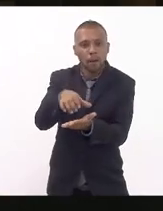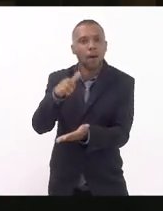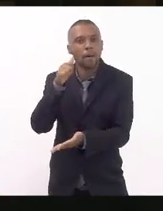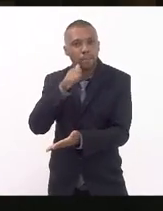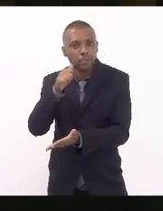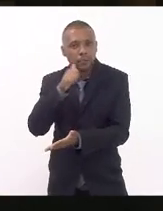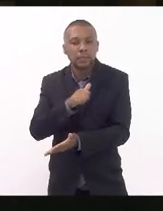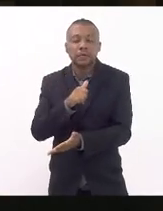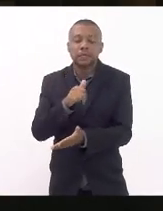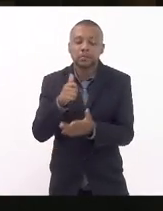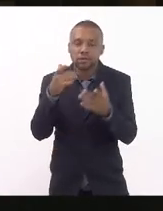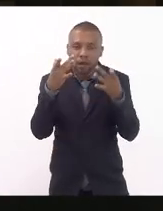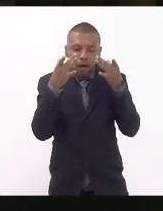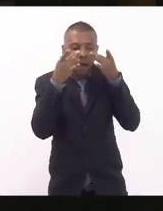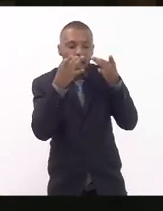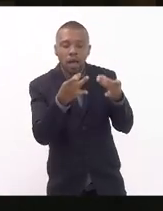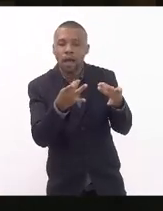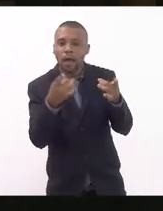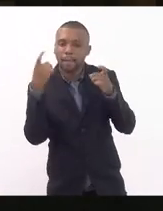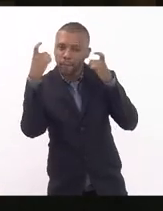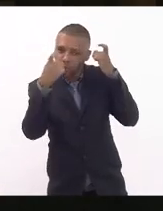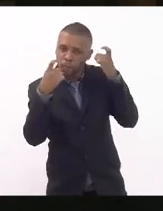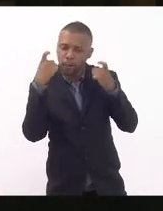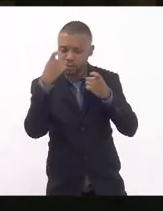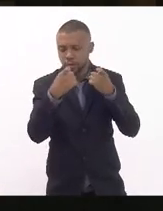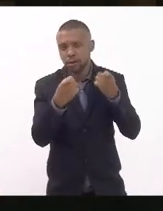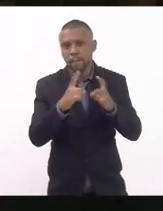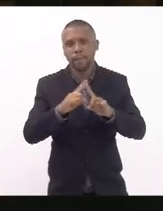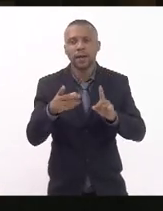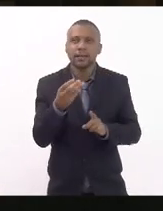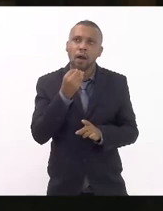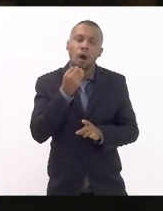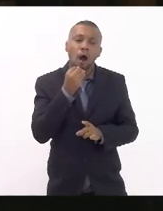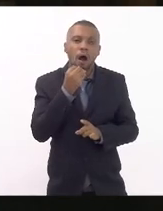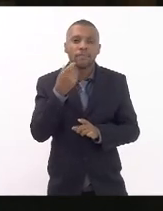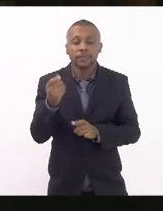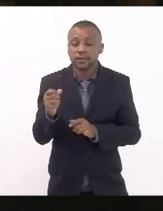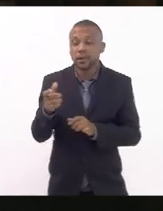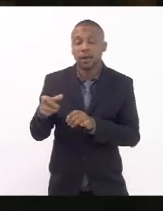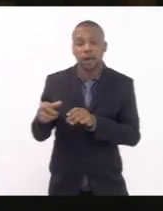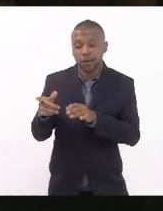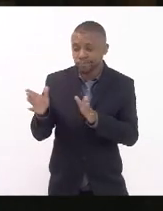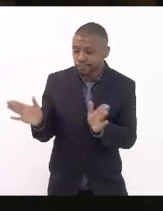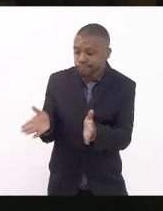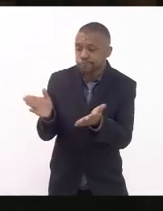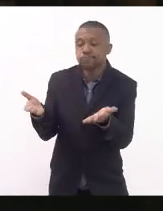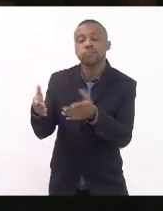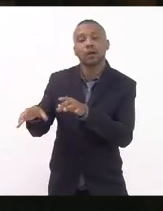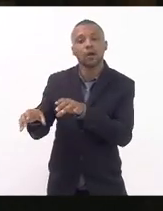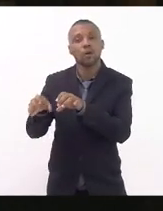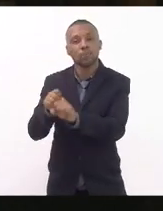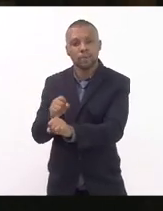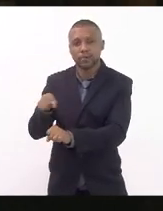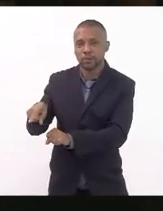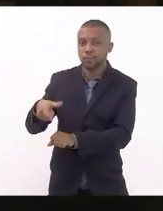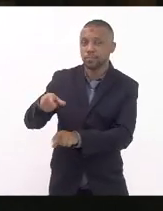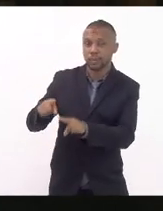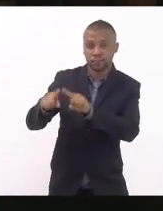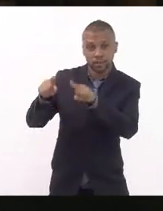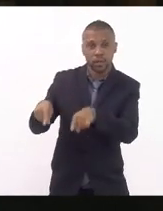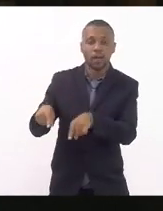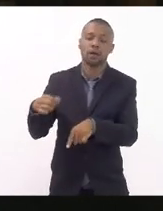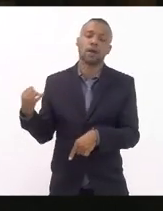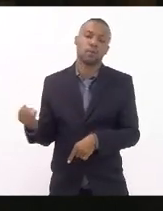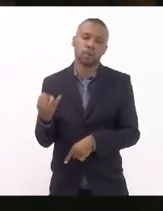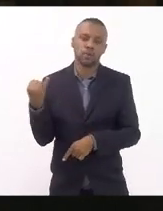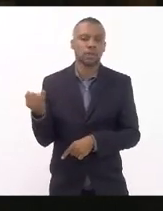muita preocupação, mas é evidente que a requalificação desses agentes é fundamental. Então, nesse sentido,